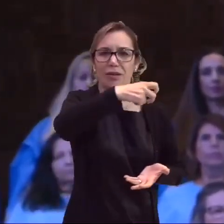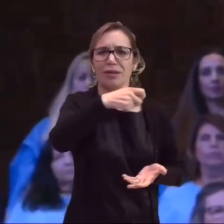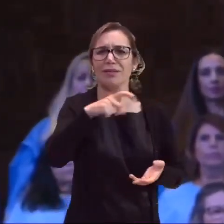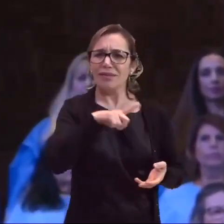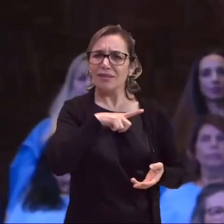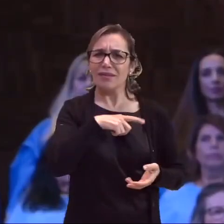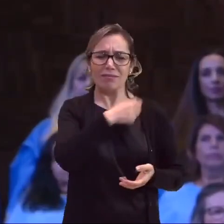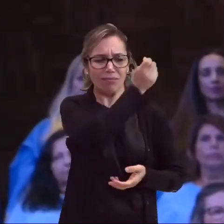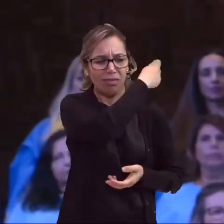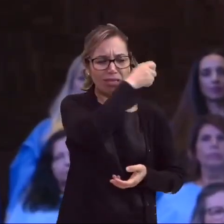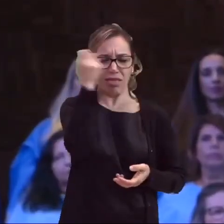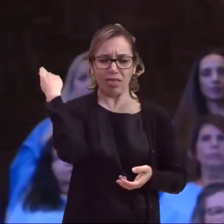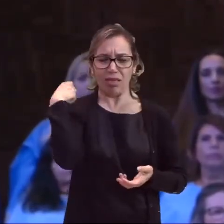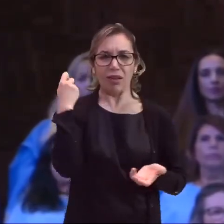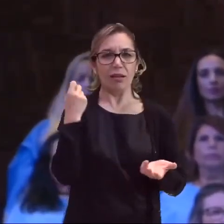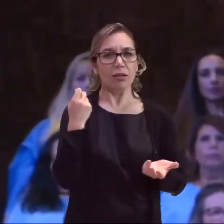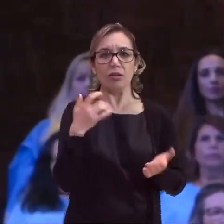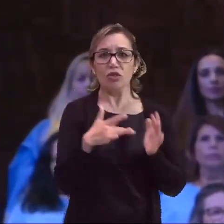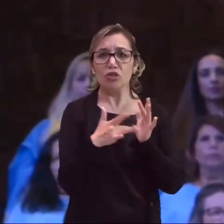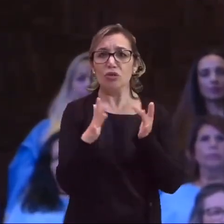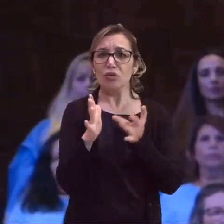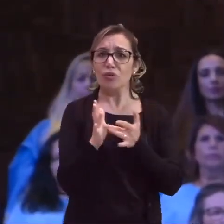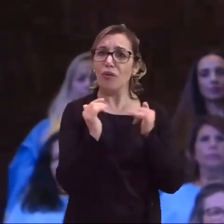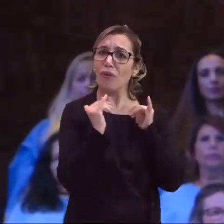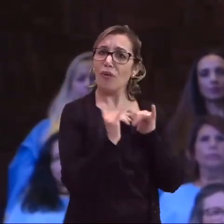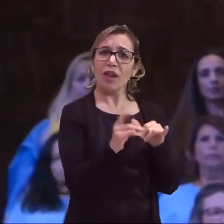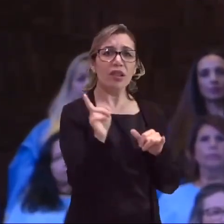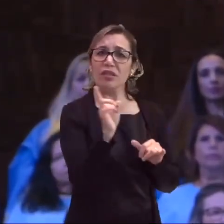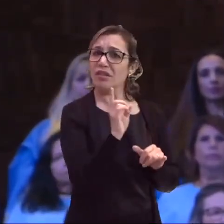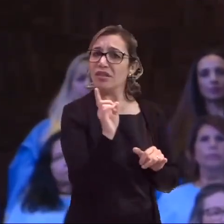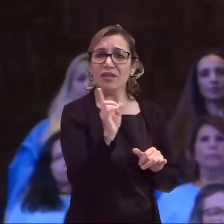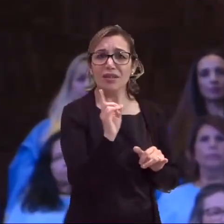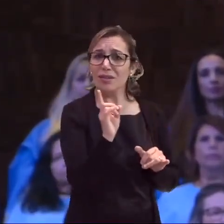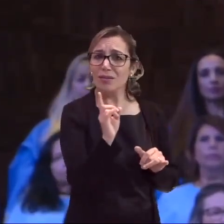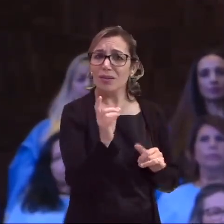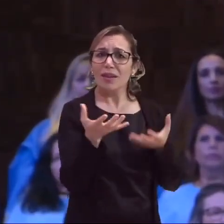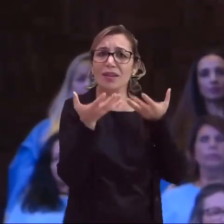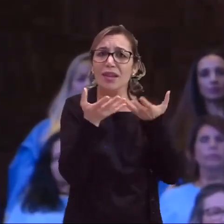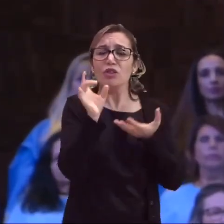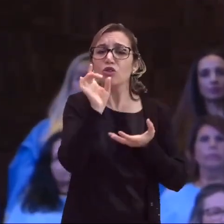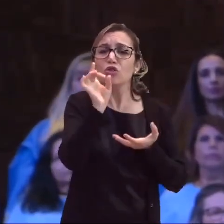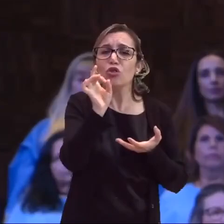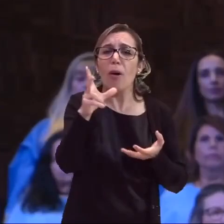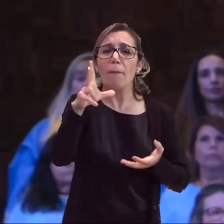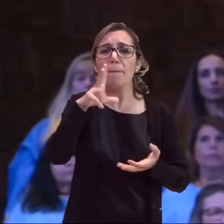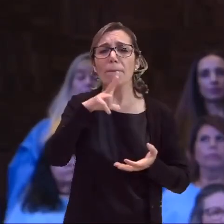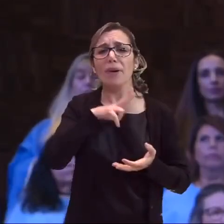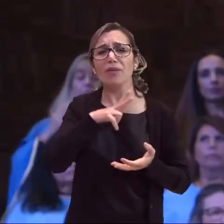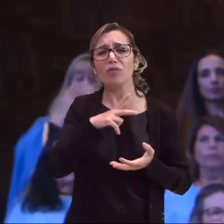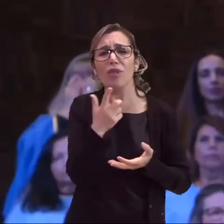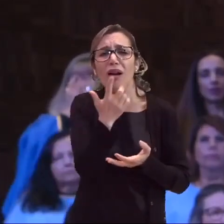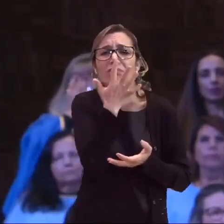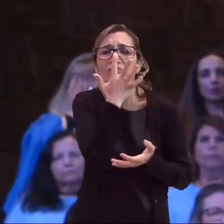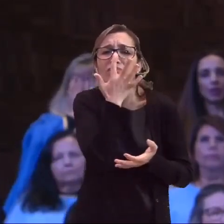coisas mas Jesus nunca pediu isso ele pediu exclusividade intimidade